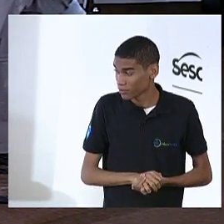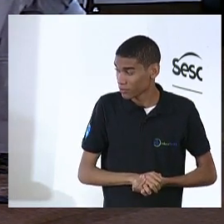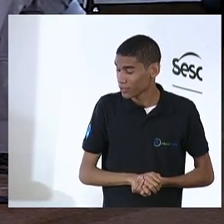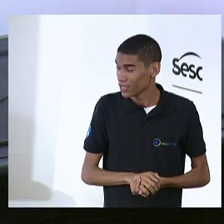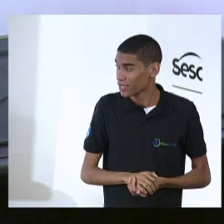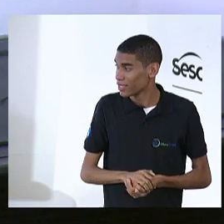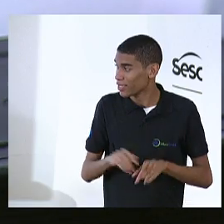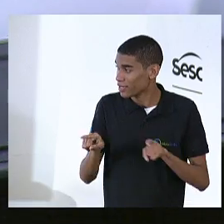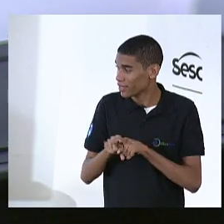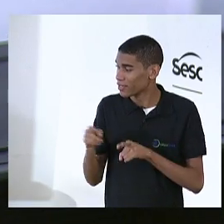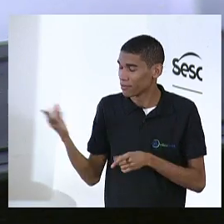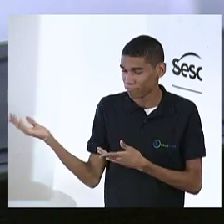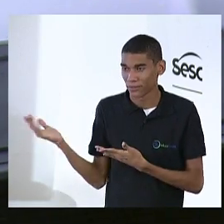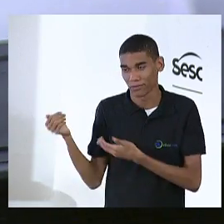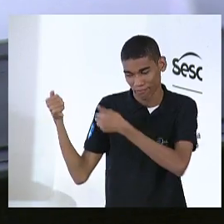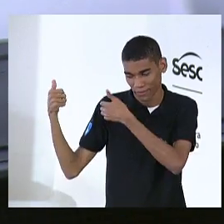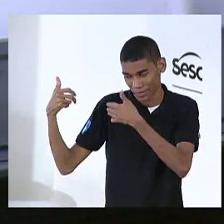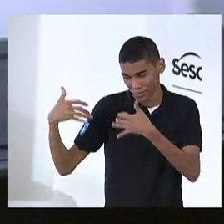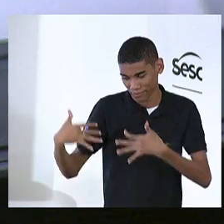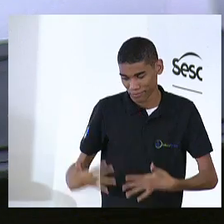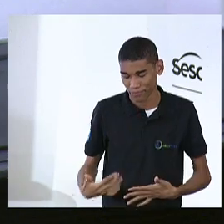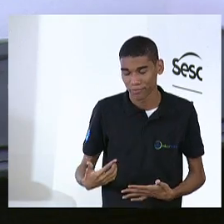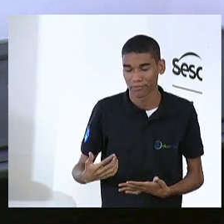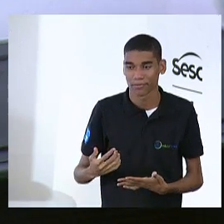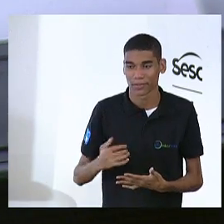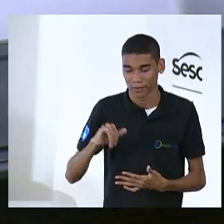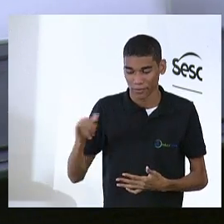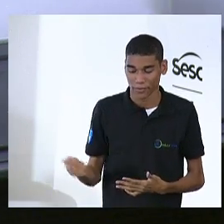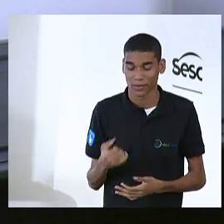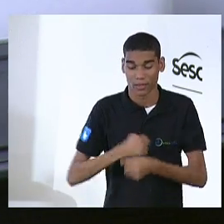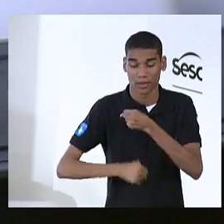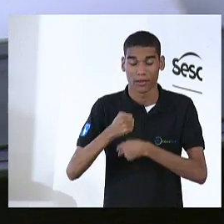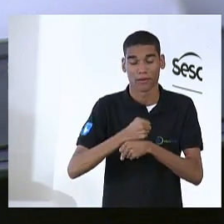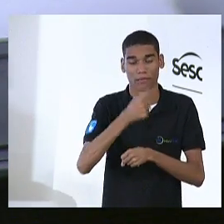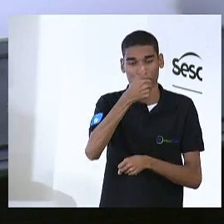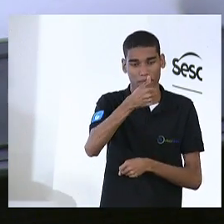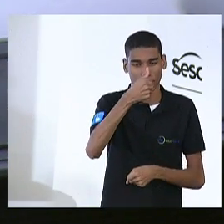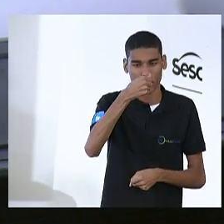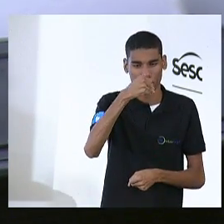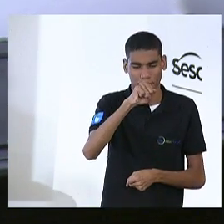pegando um pouco a carona aqui da sua discussão. Em